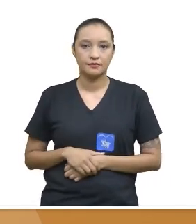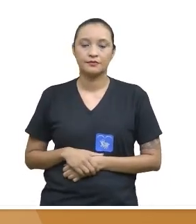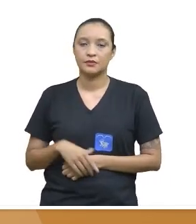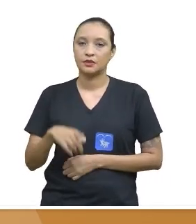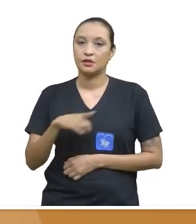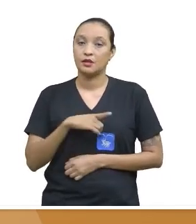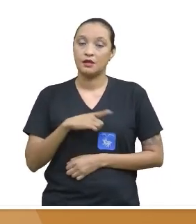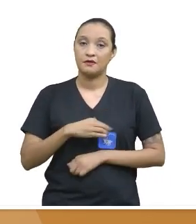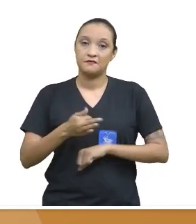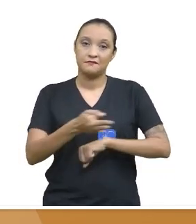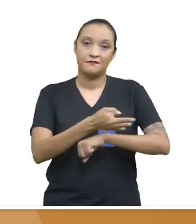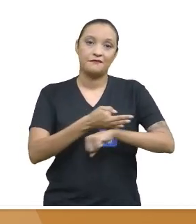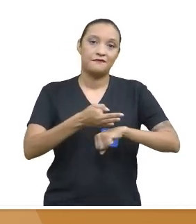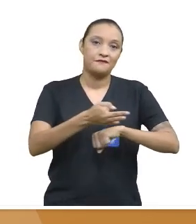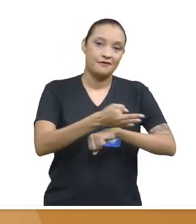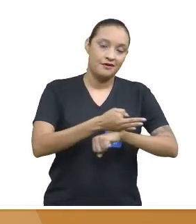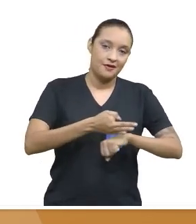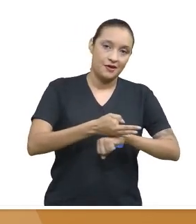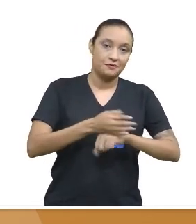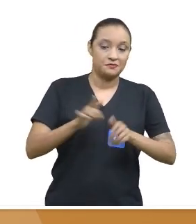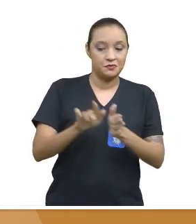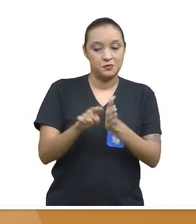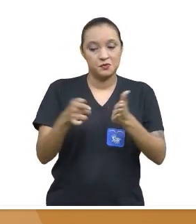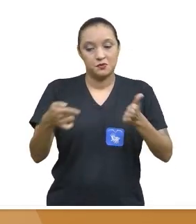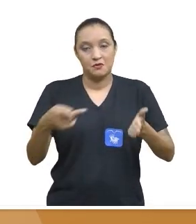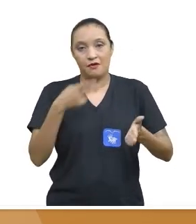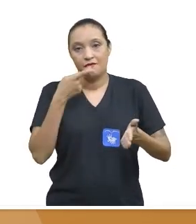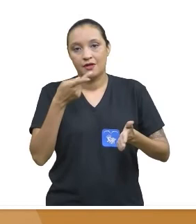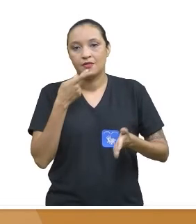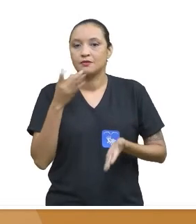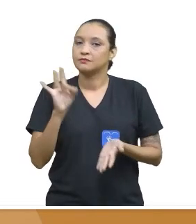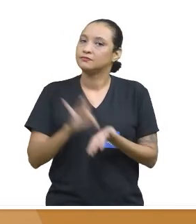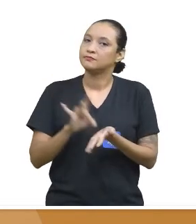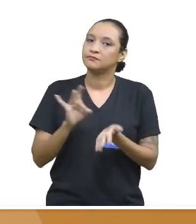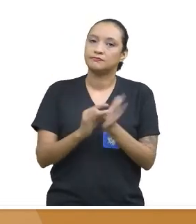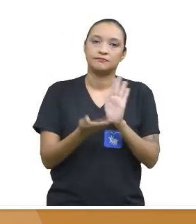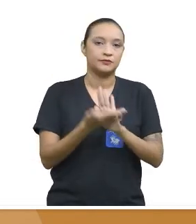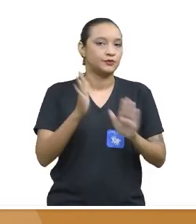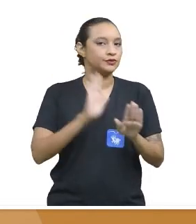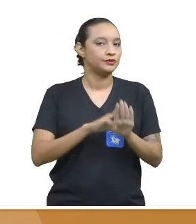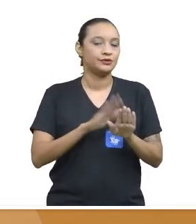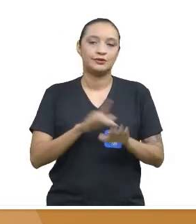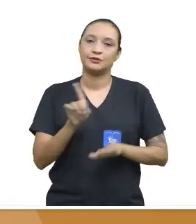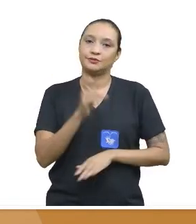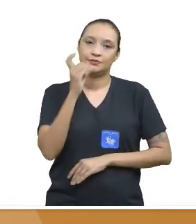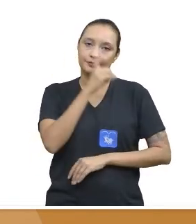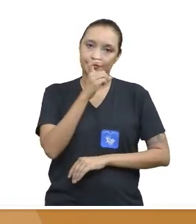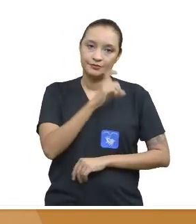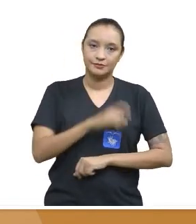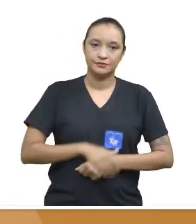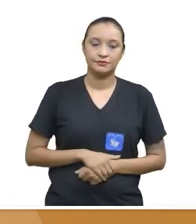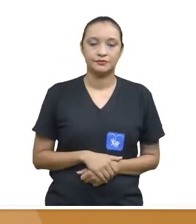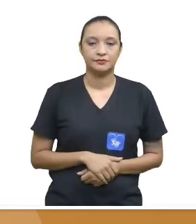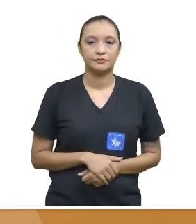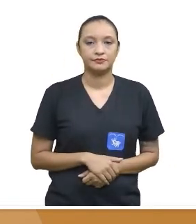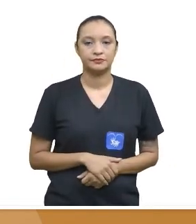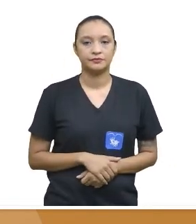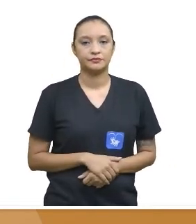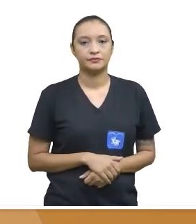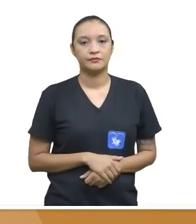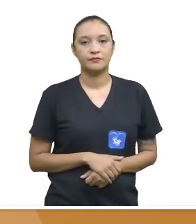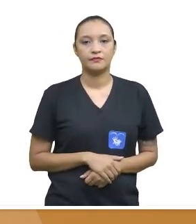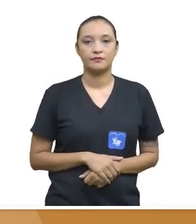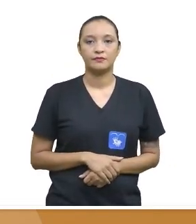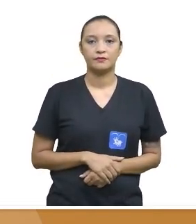desculpa usada nas capas de jornais, mas na verdade não era o que estava acontecendo. Olha aí, intervenção federal